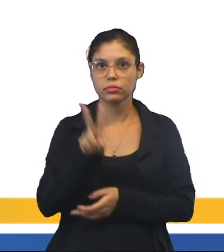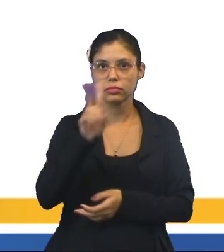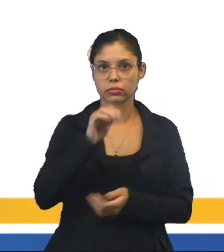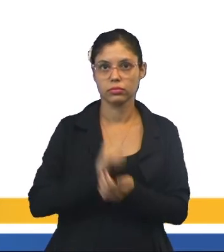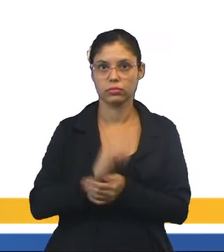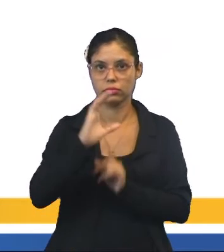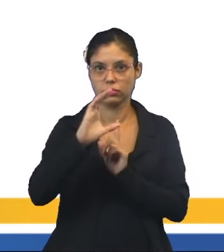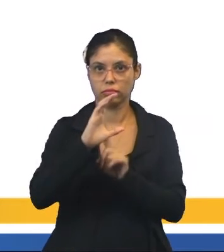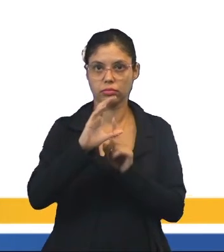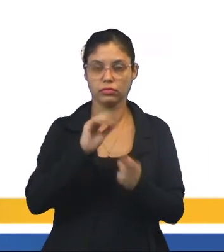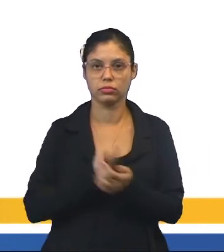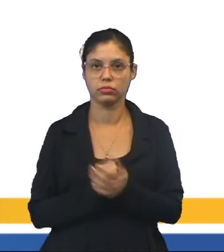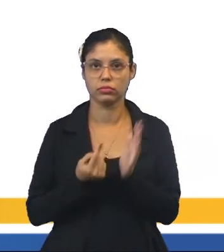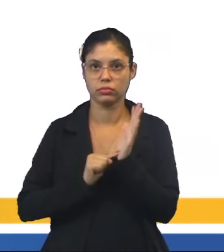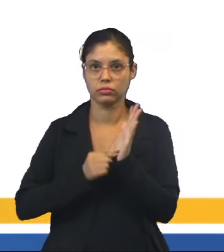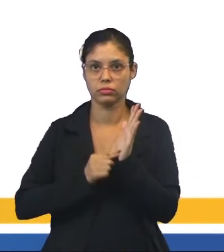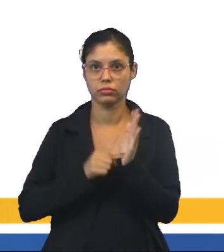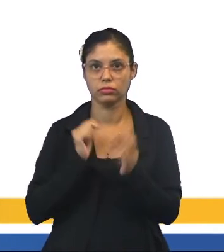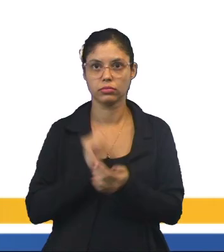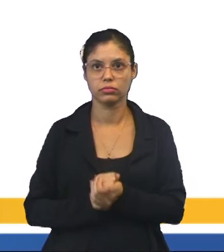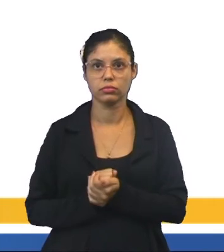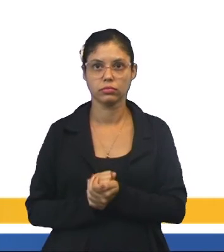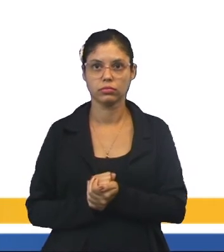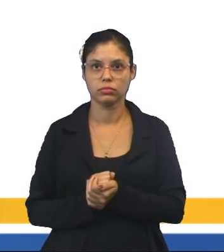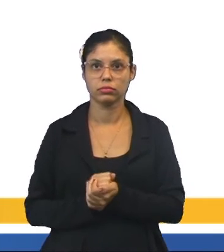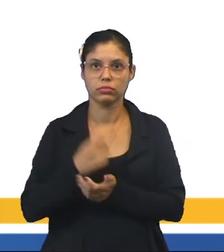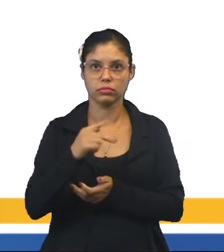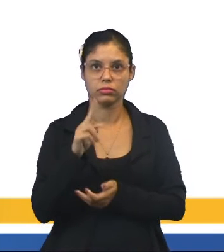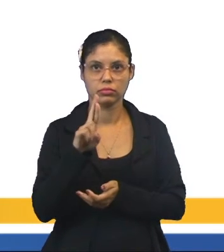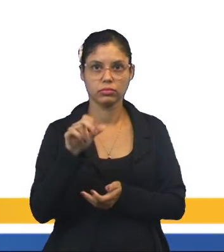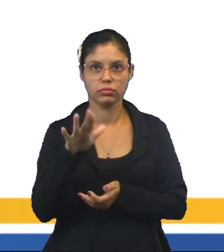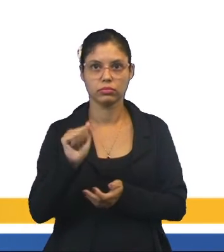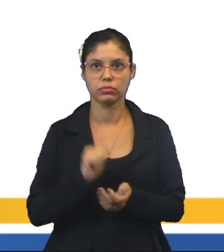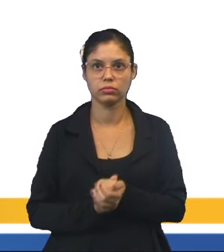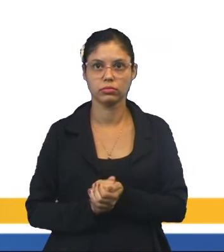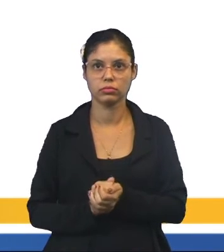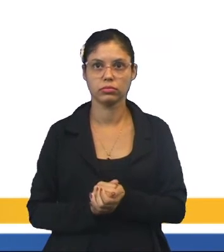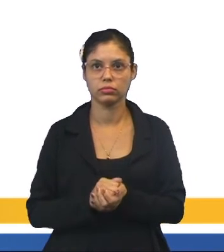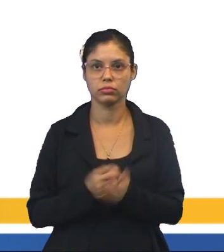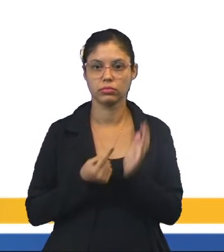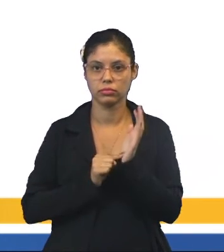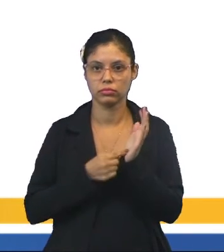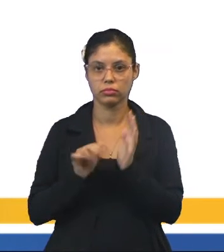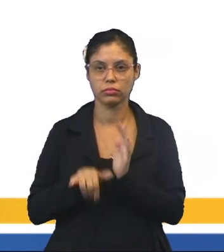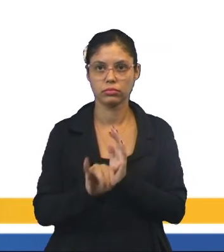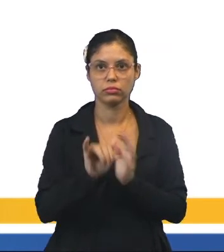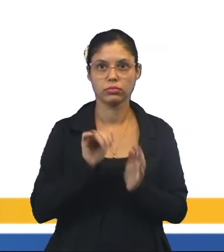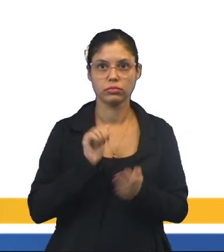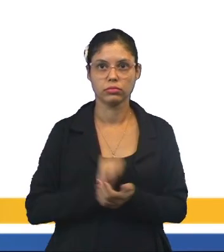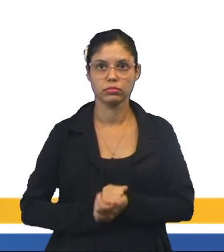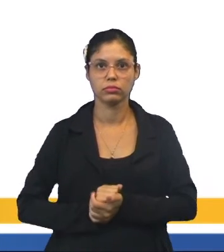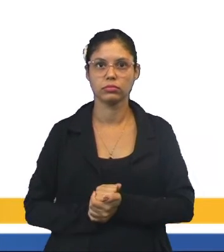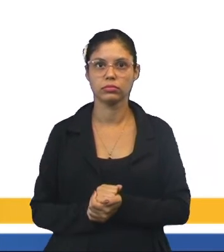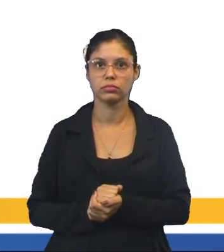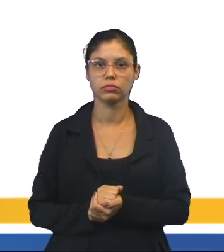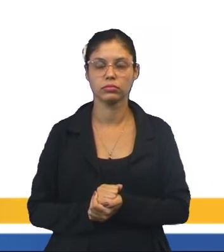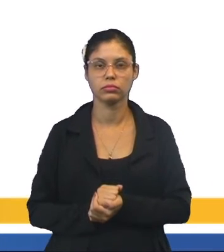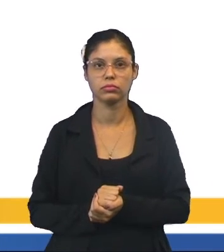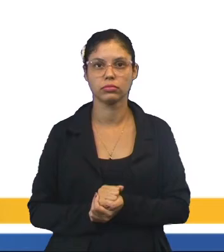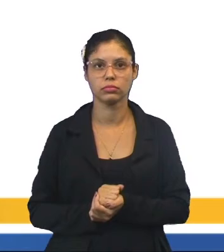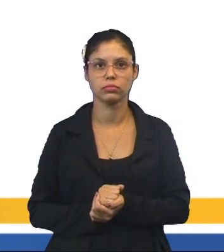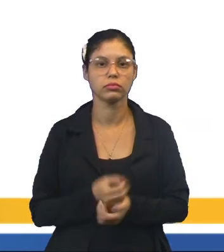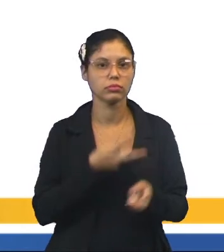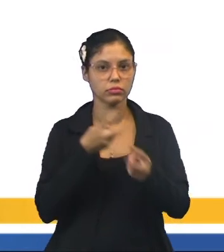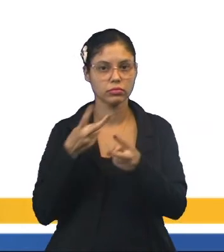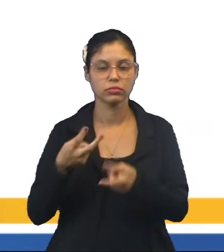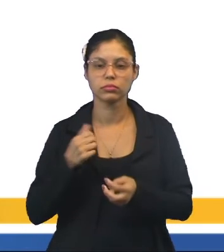coeficiente C determina o ponto em que a parábola toca o eixo Y.